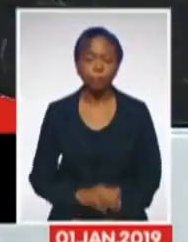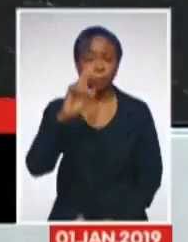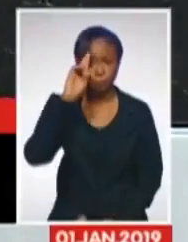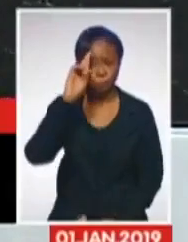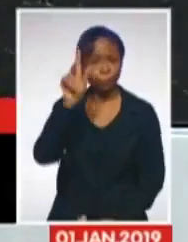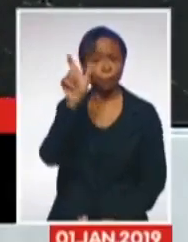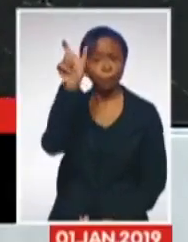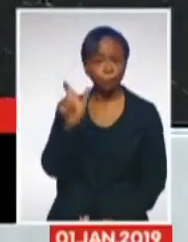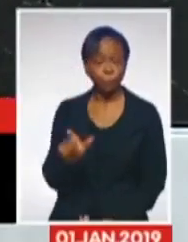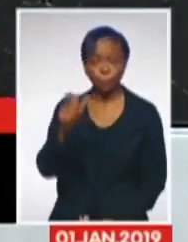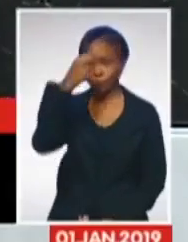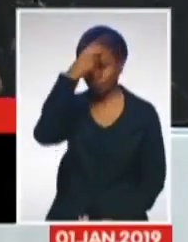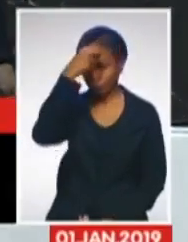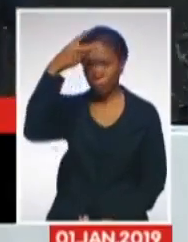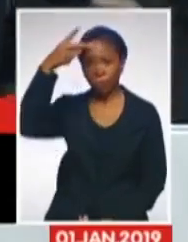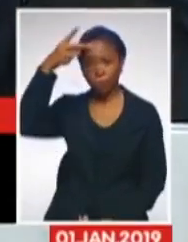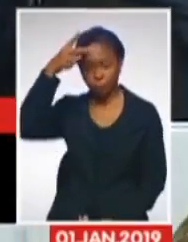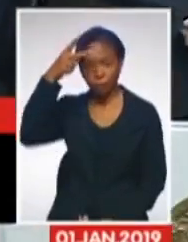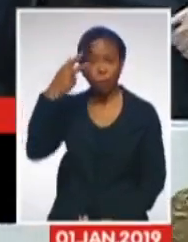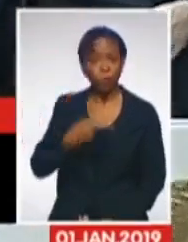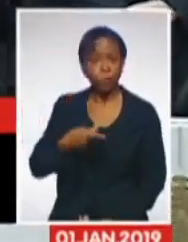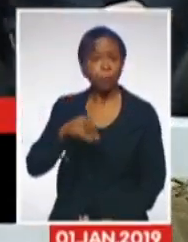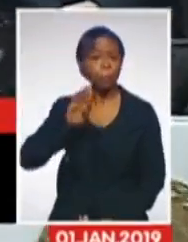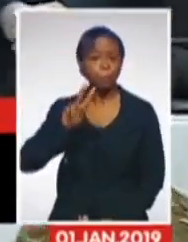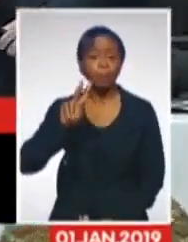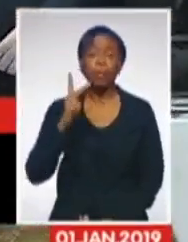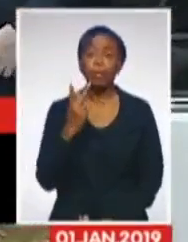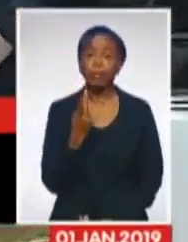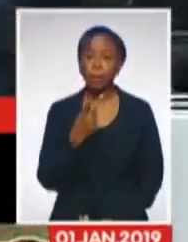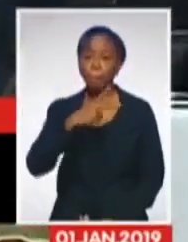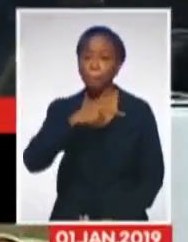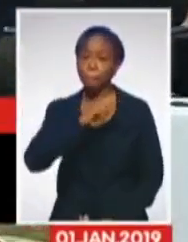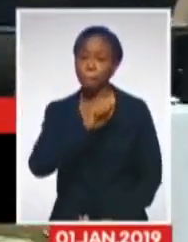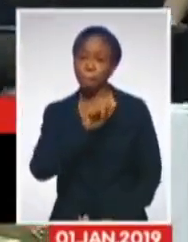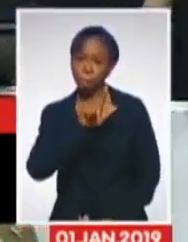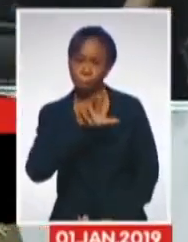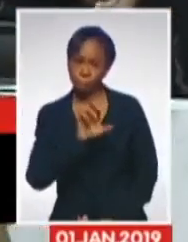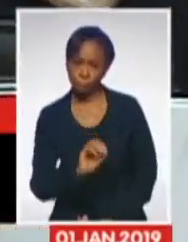Excelentíssimo senhor prefeito municipal de Belo Horizonte, em exercício, Paulo Lamac.